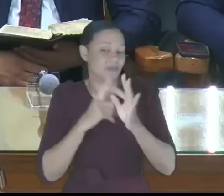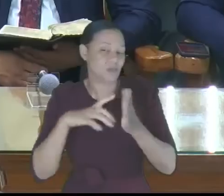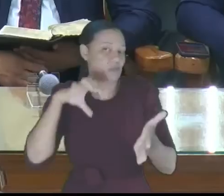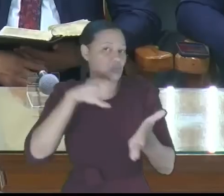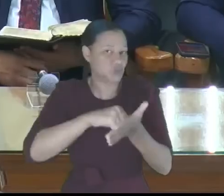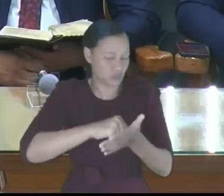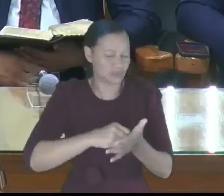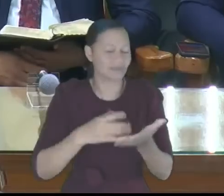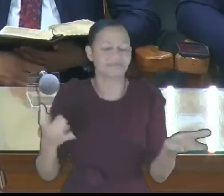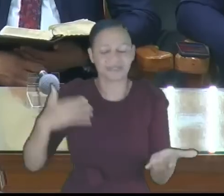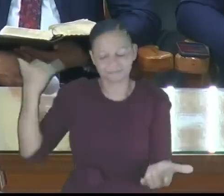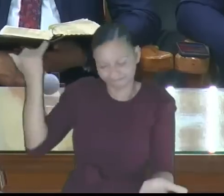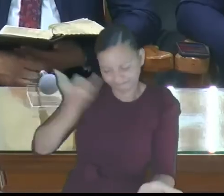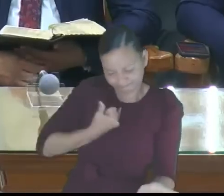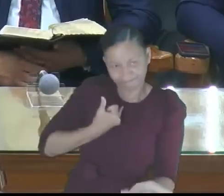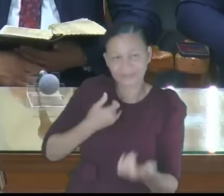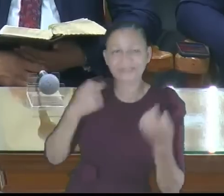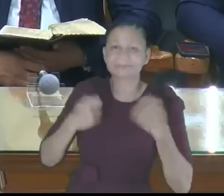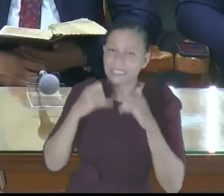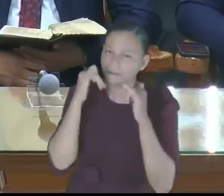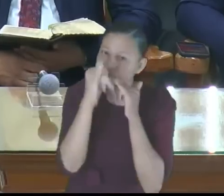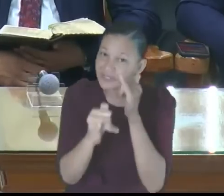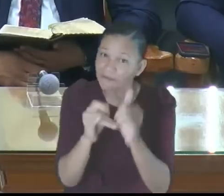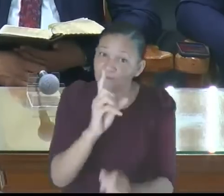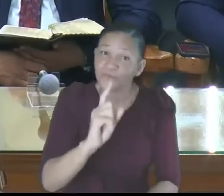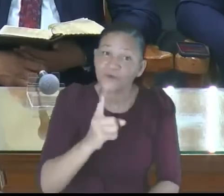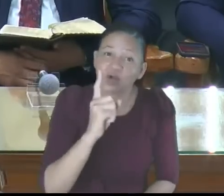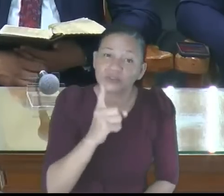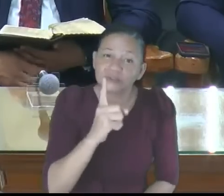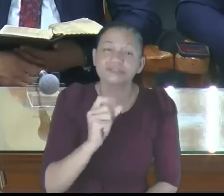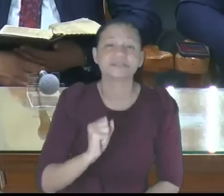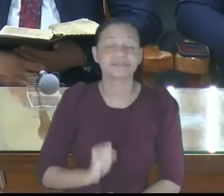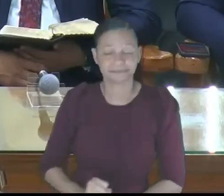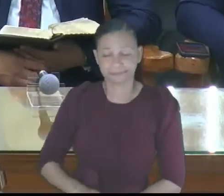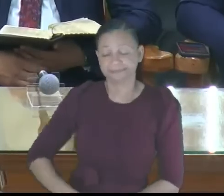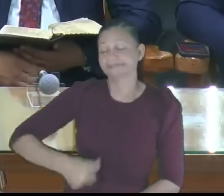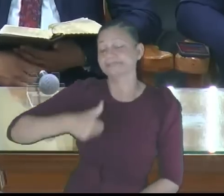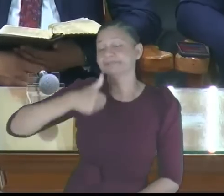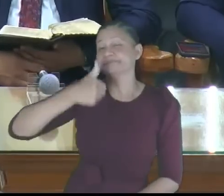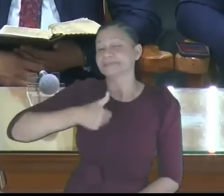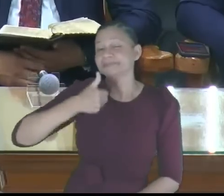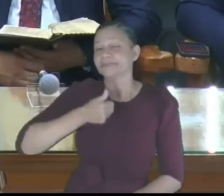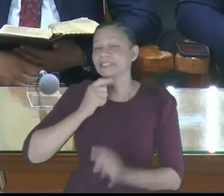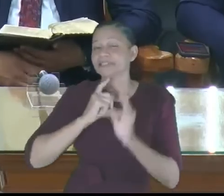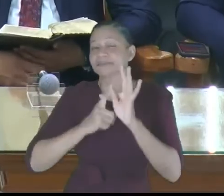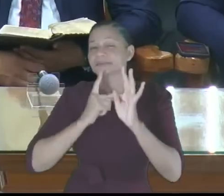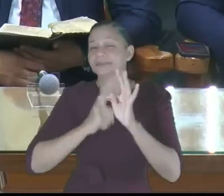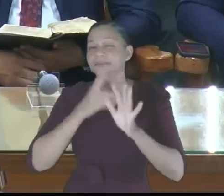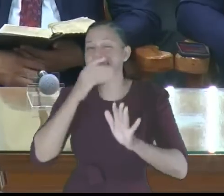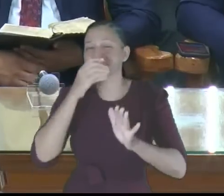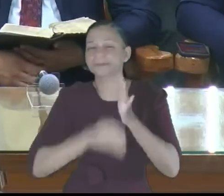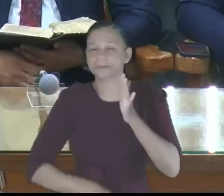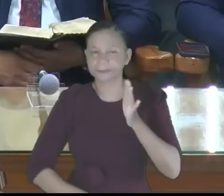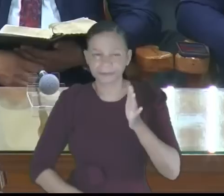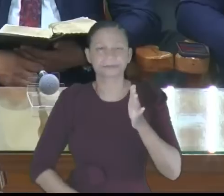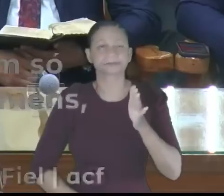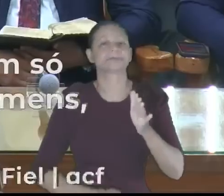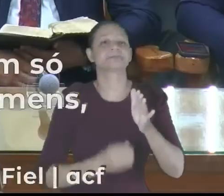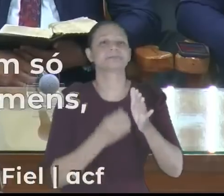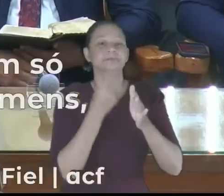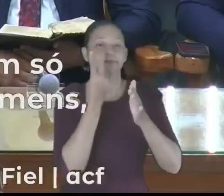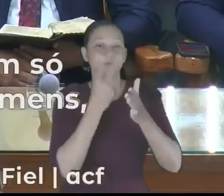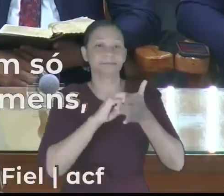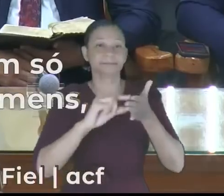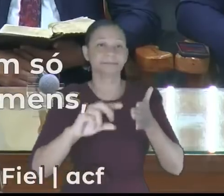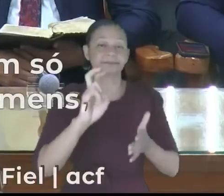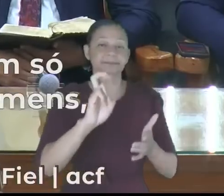mas está chegando e alguém está precisando. 1 Timóteo 2:5. Primeira carta de São Paulo a Timóteo